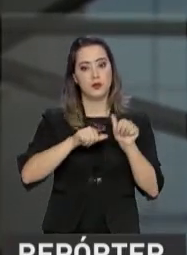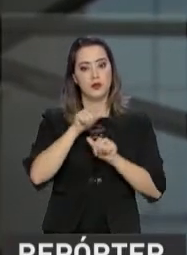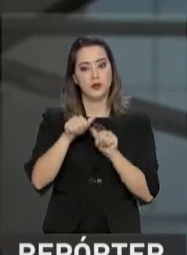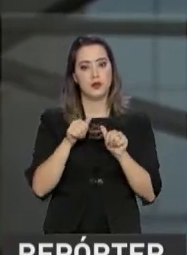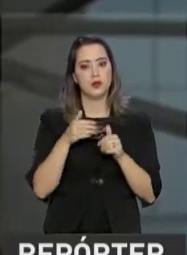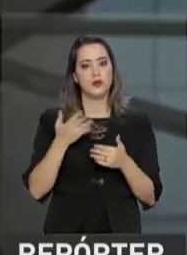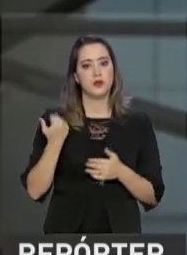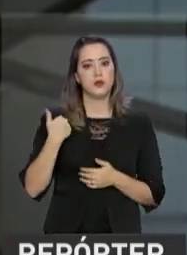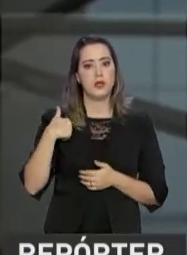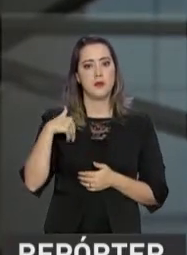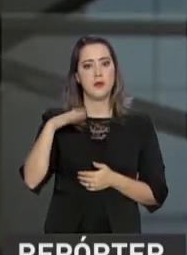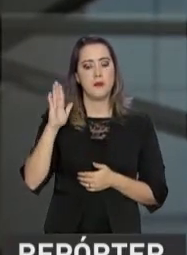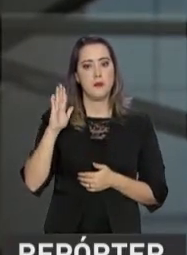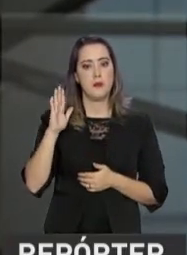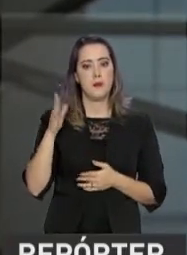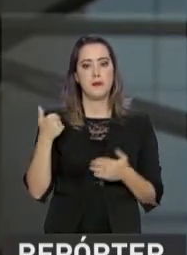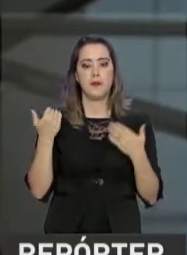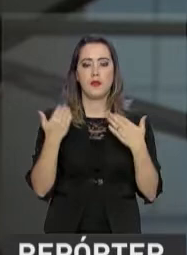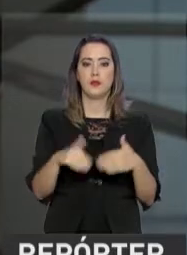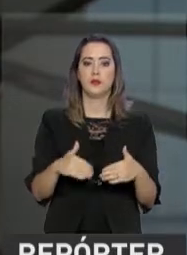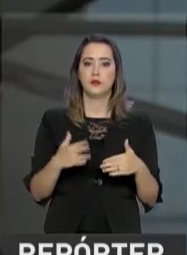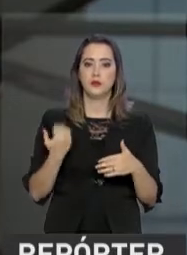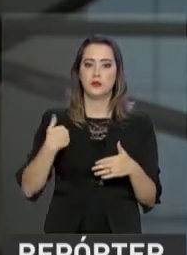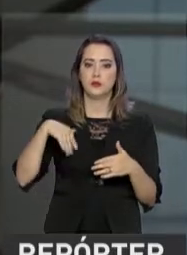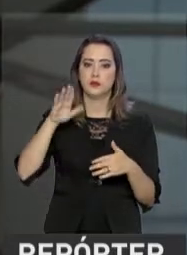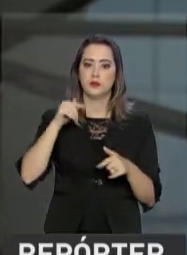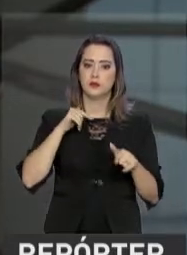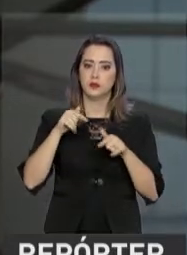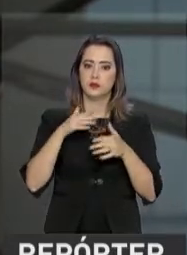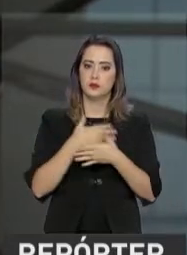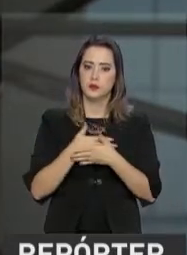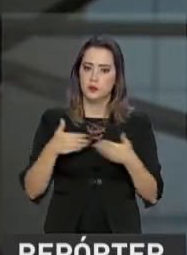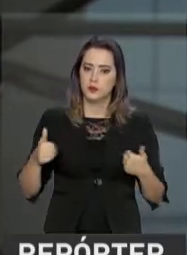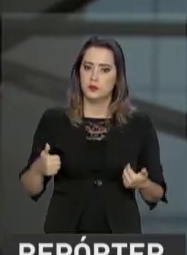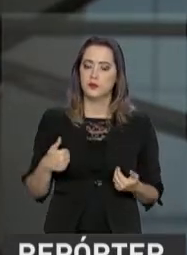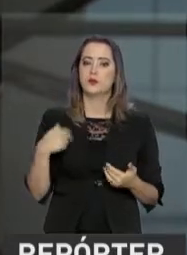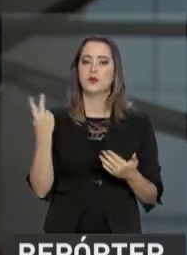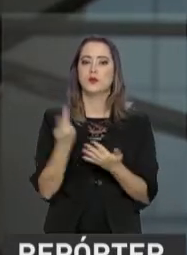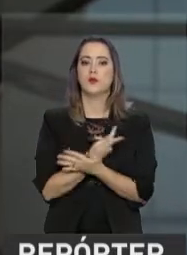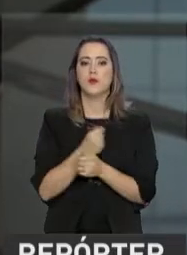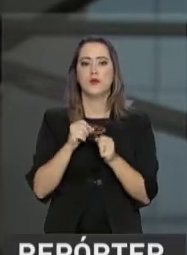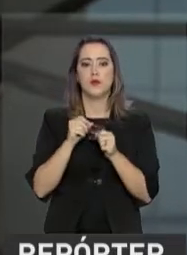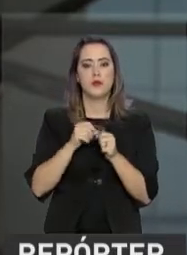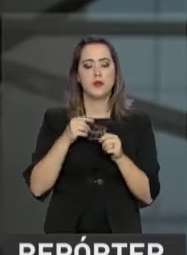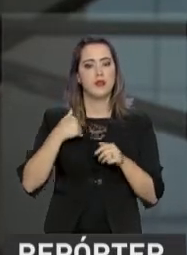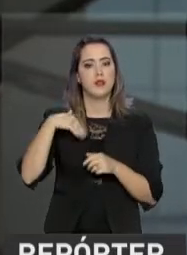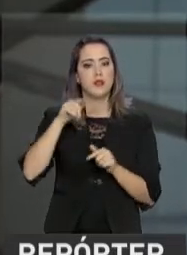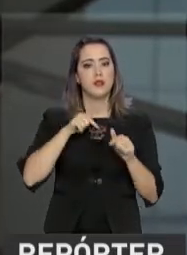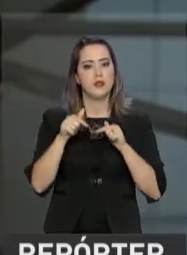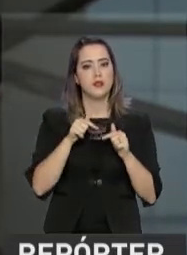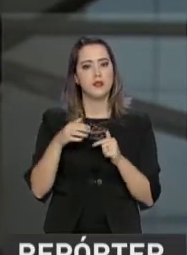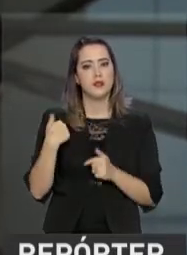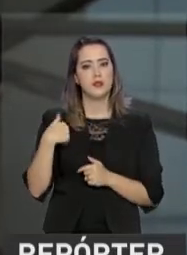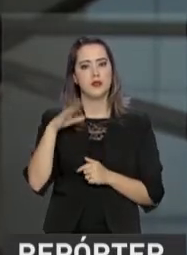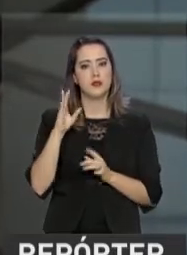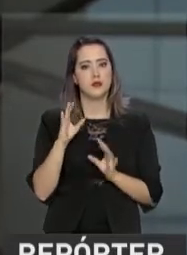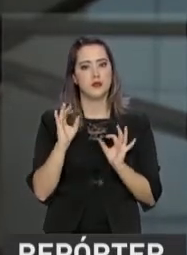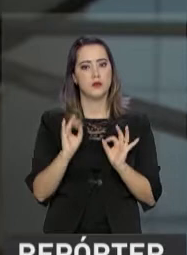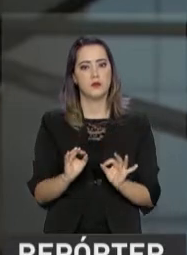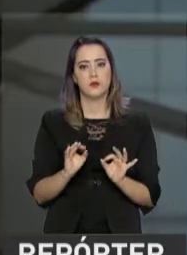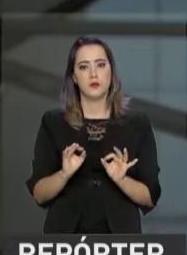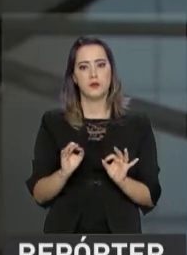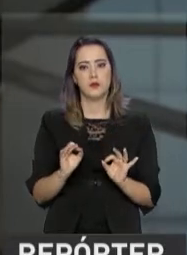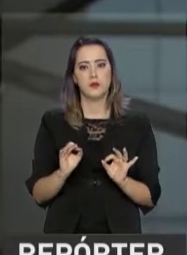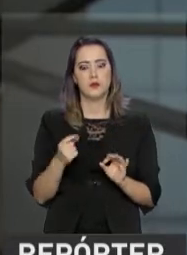enfim então acho que esses são os dois principais legados no ministério que investe mais que impacta mais há